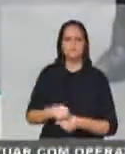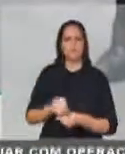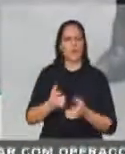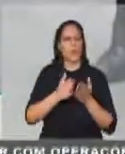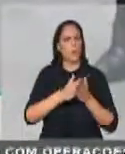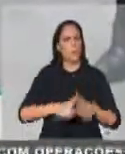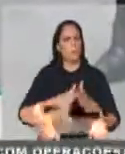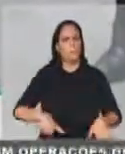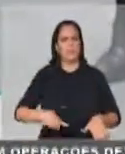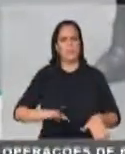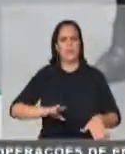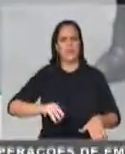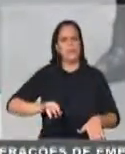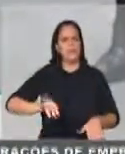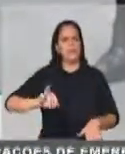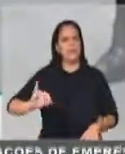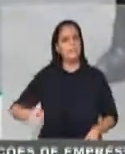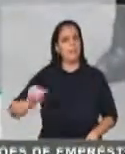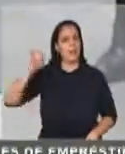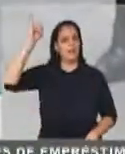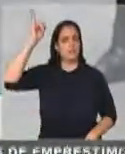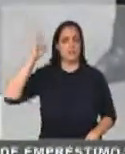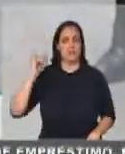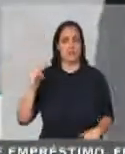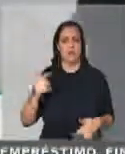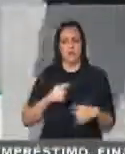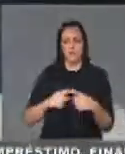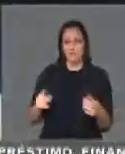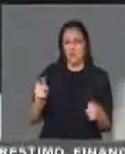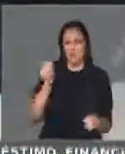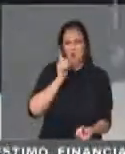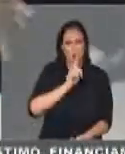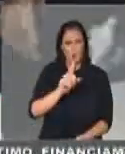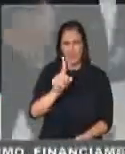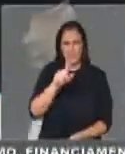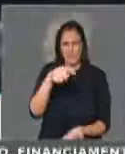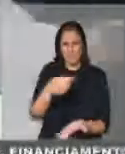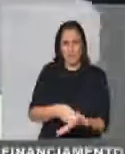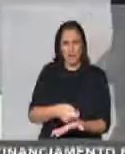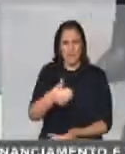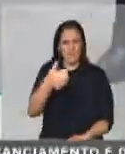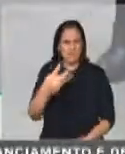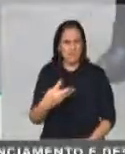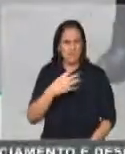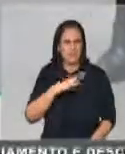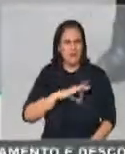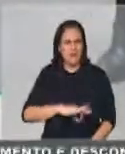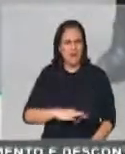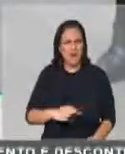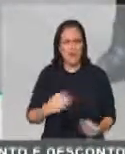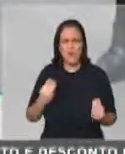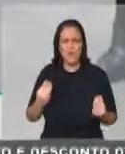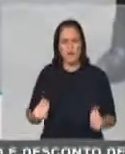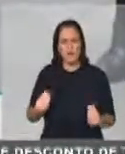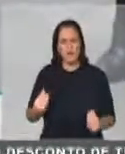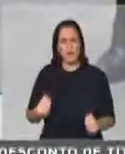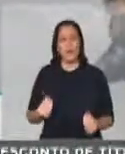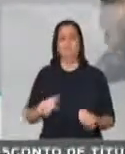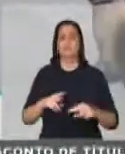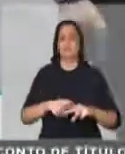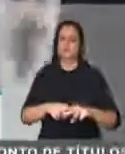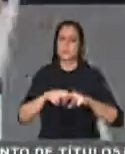o governo não consiga sequer pagar o 13º e nenhuma esperança nesse sentido. Portanto, que todos os